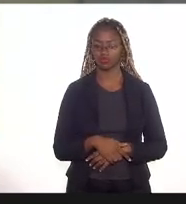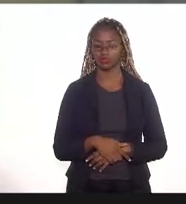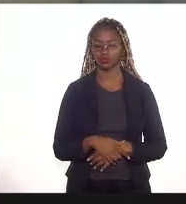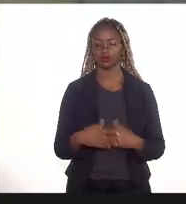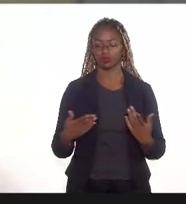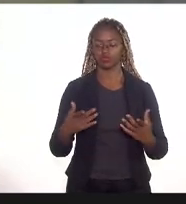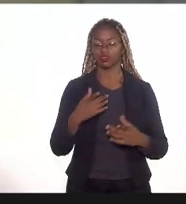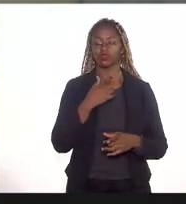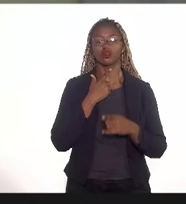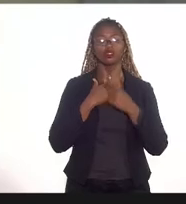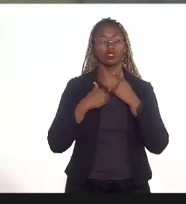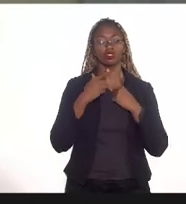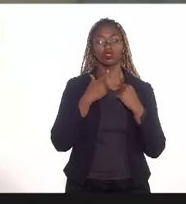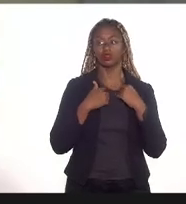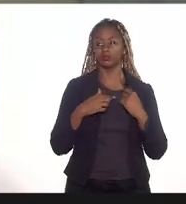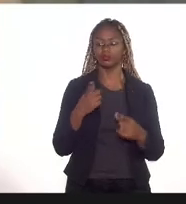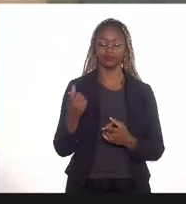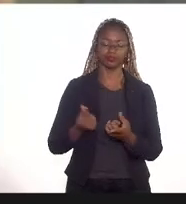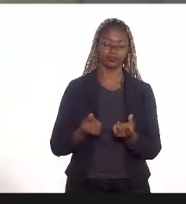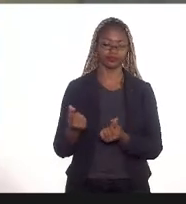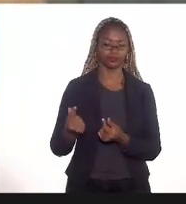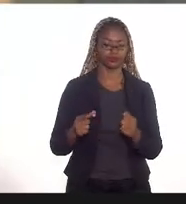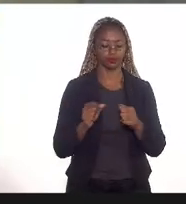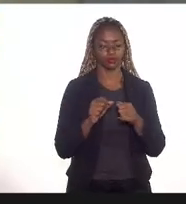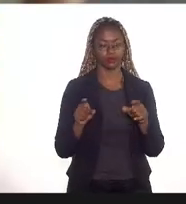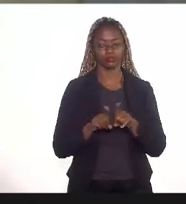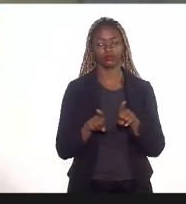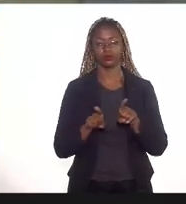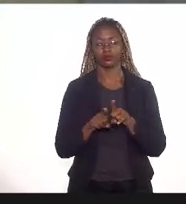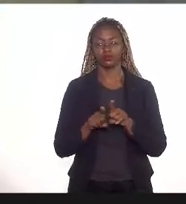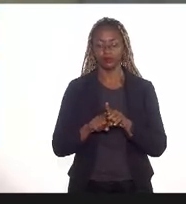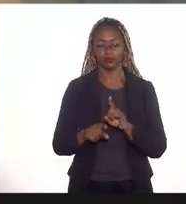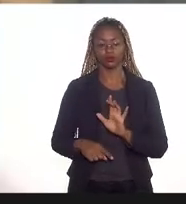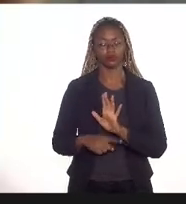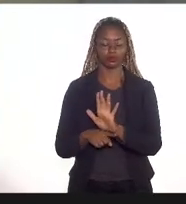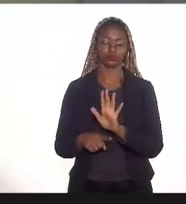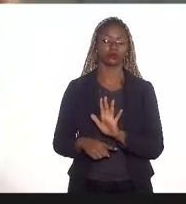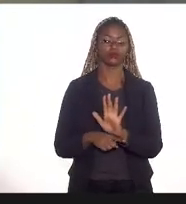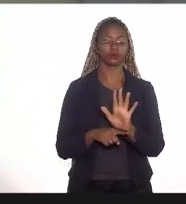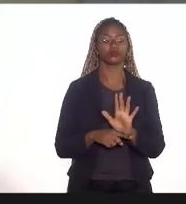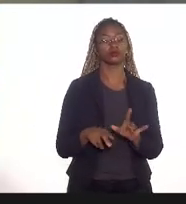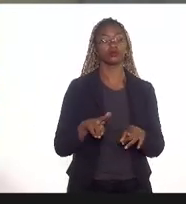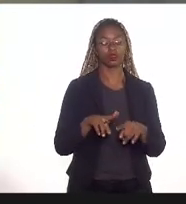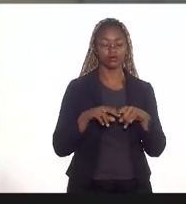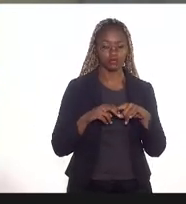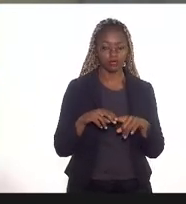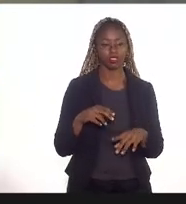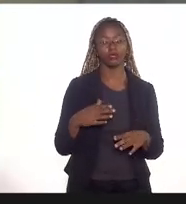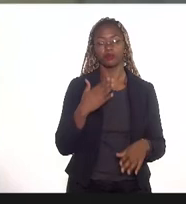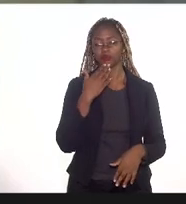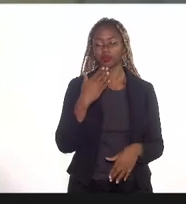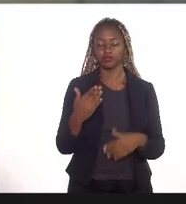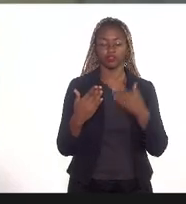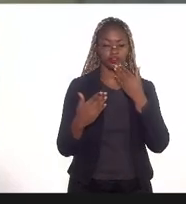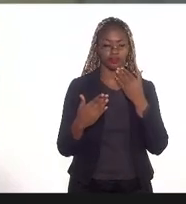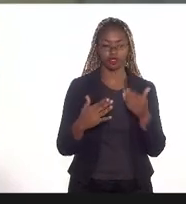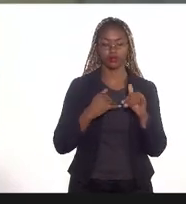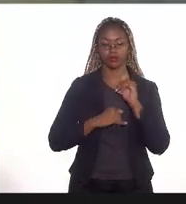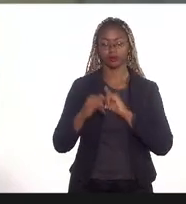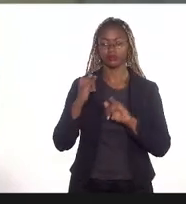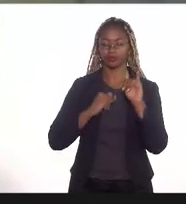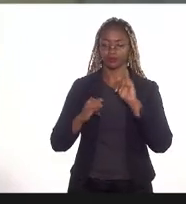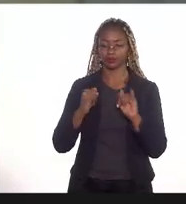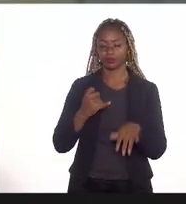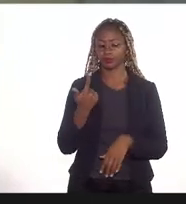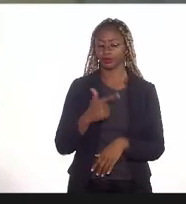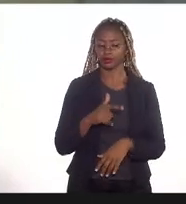na tributação também fazer essas verificações, por isso os requerimentos de informações que já fizemos. Eu volto